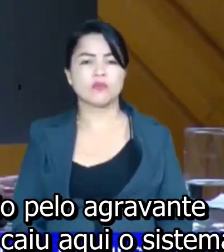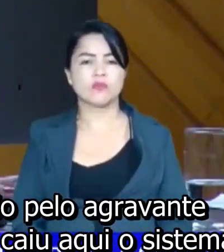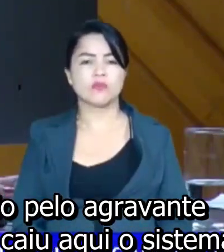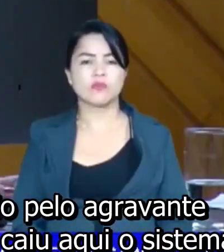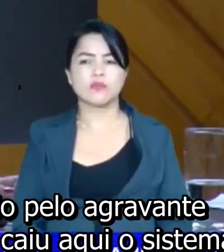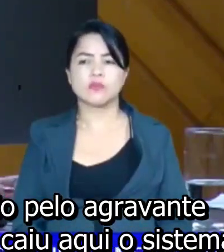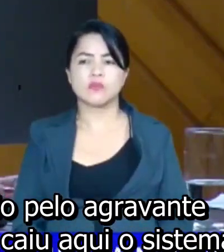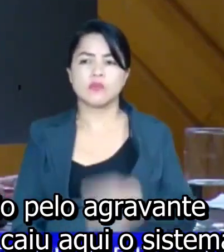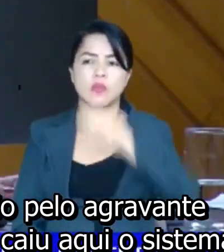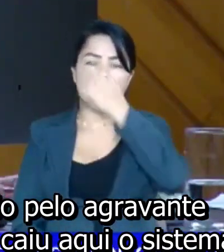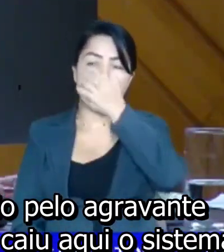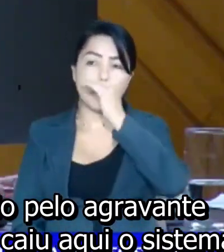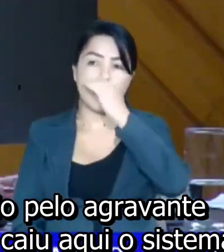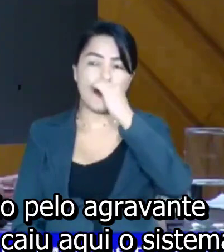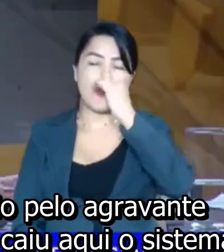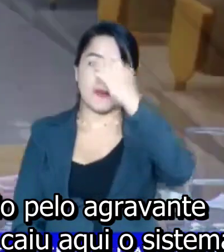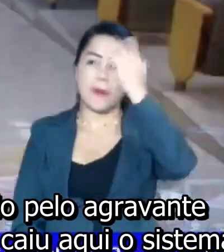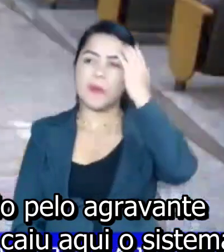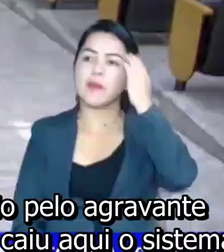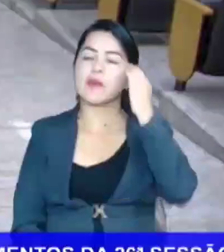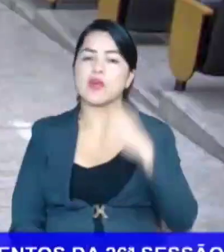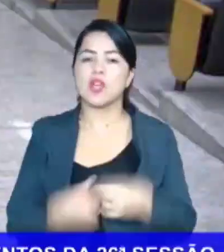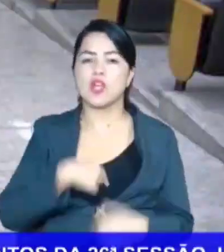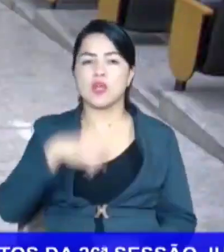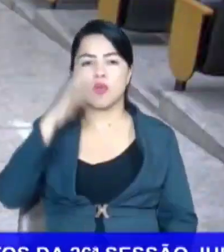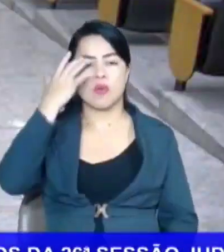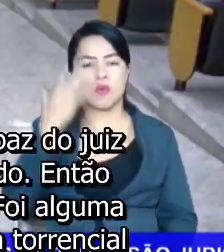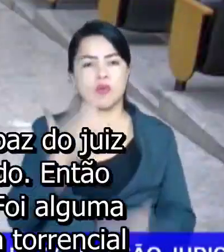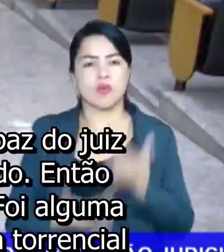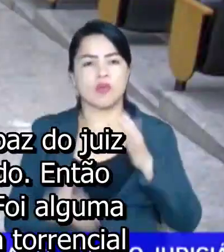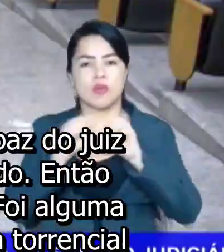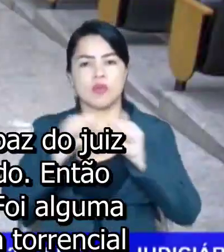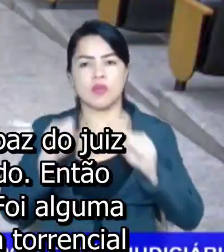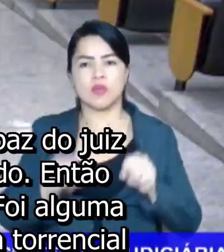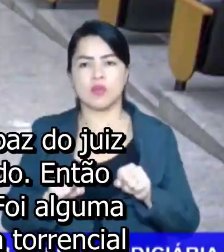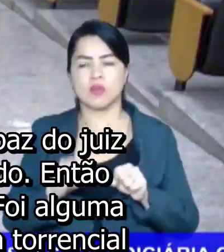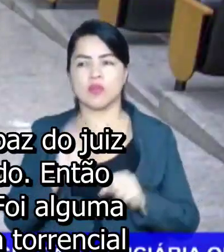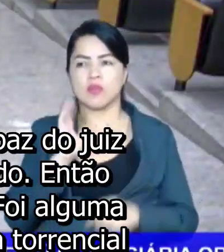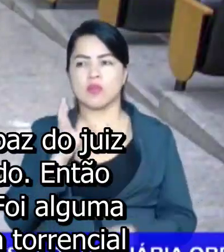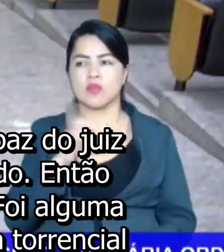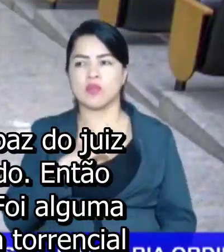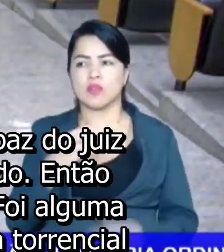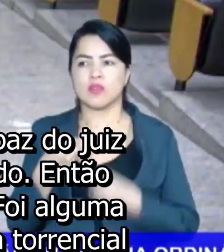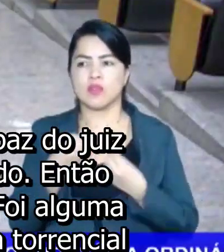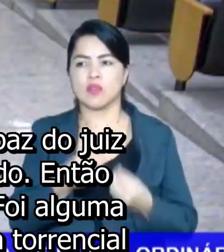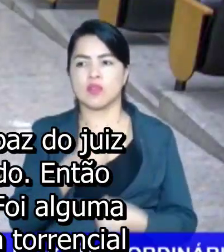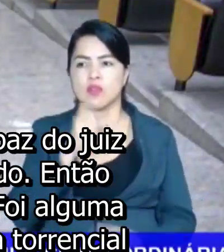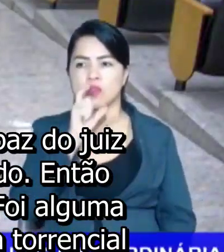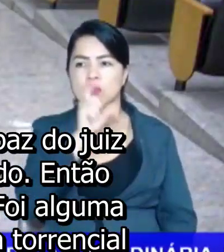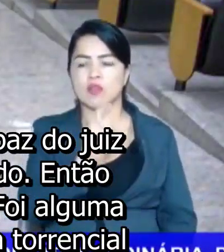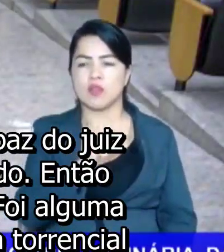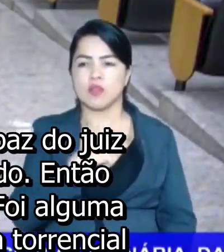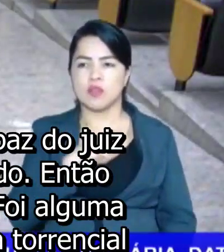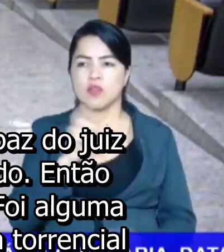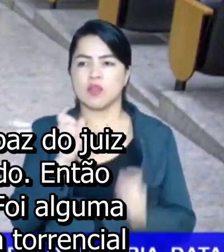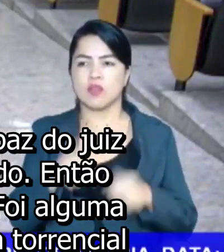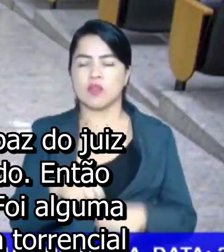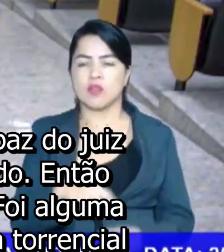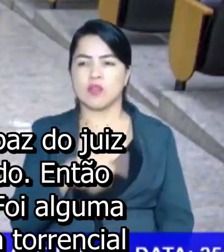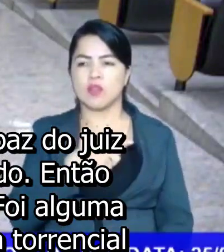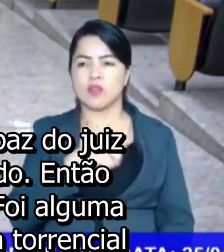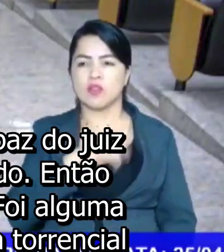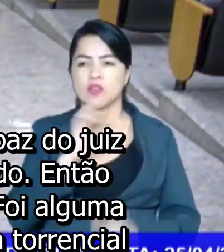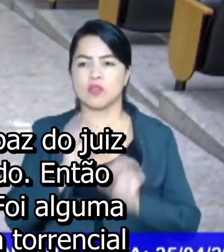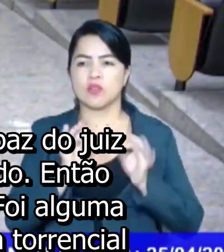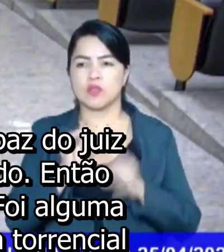Doutora Paula, minutinho, porque eu acho que caiu aqui o sistema. Deixa eu já lhe restituir a palavra, tá? Que caiu o sistema, é capaz do